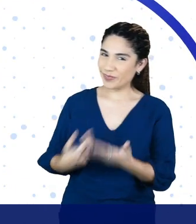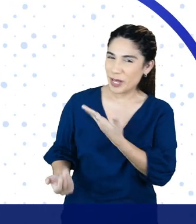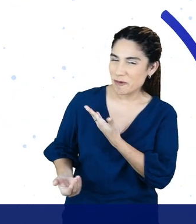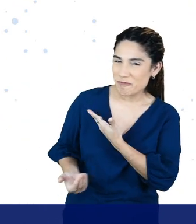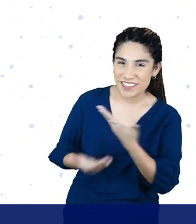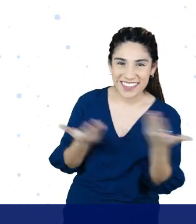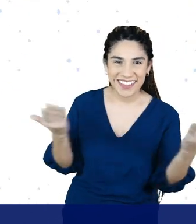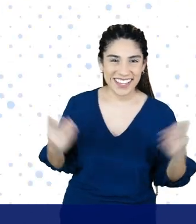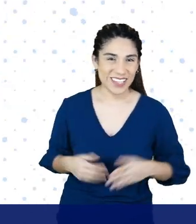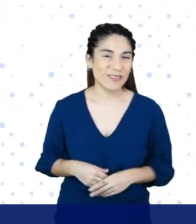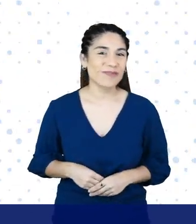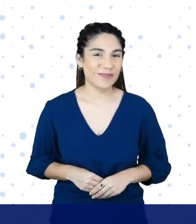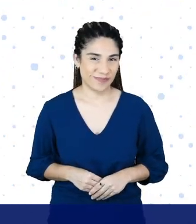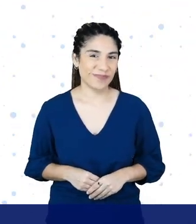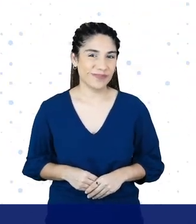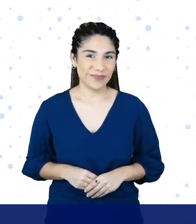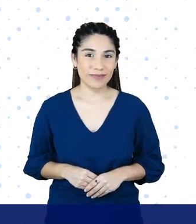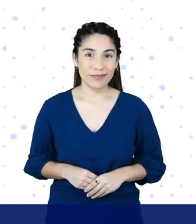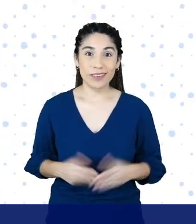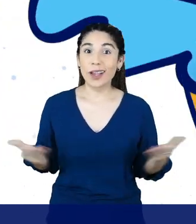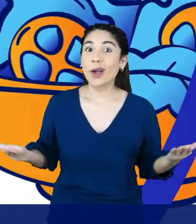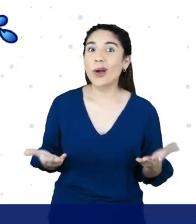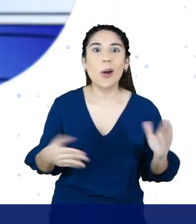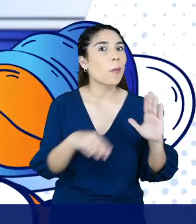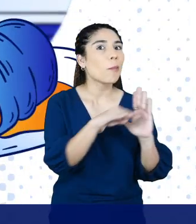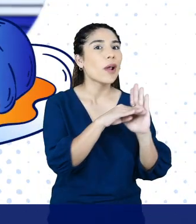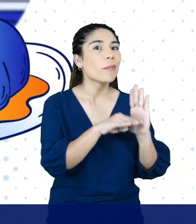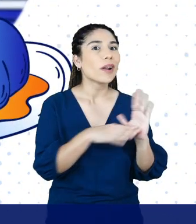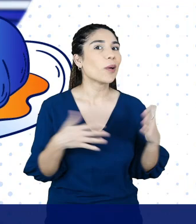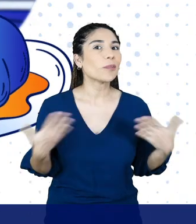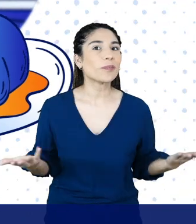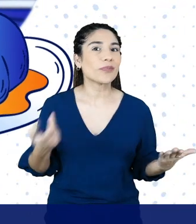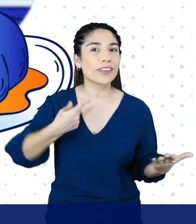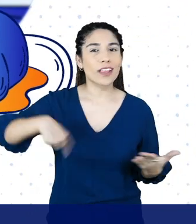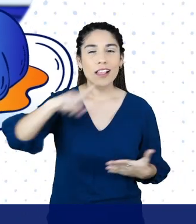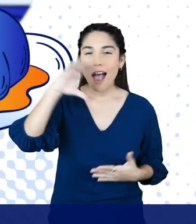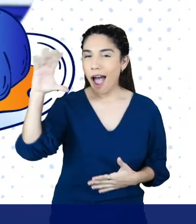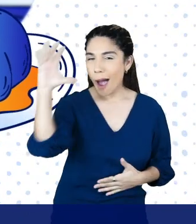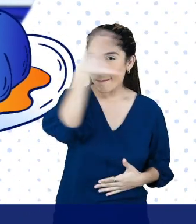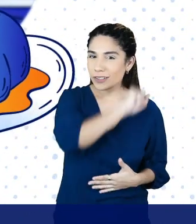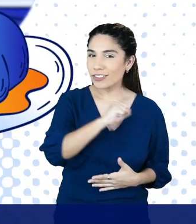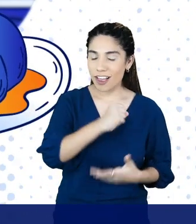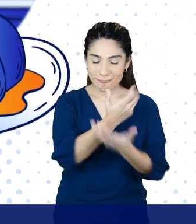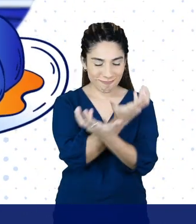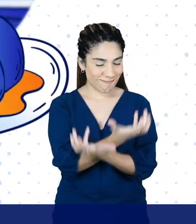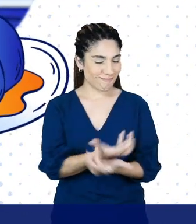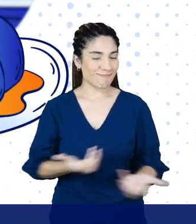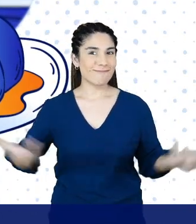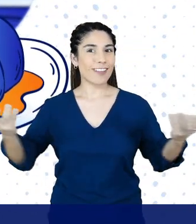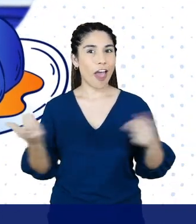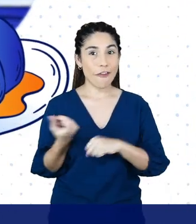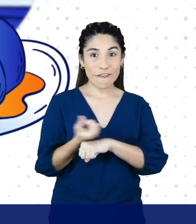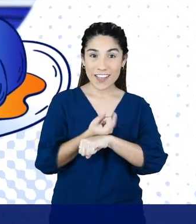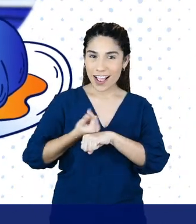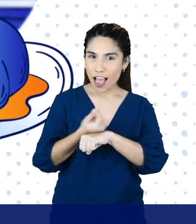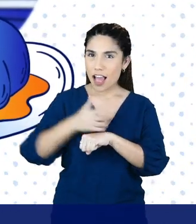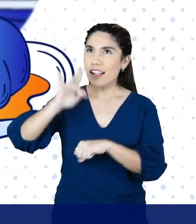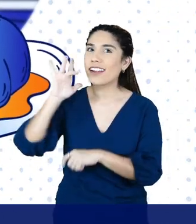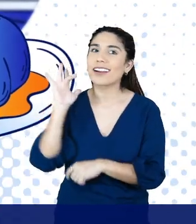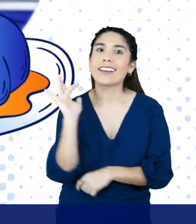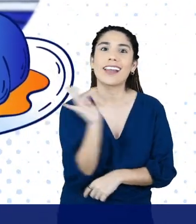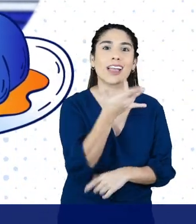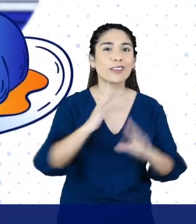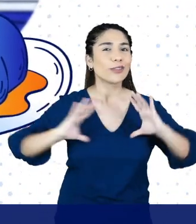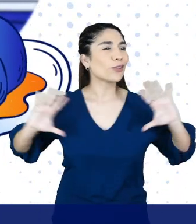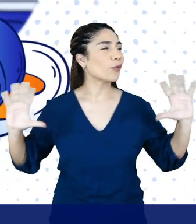Oi, meus amiguinhos e minhas amiguinhas. No programa de hoje, vamos aprender a fazer uma ceia financeira